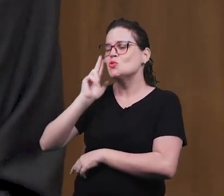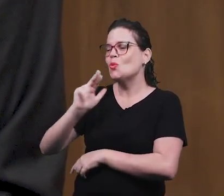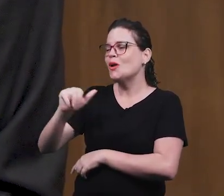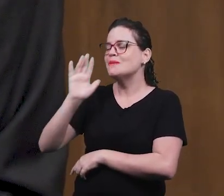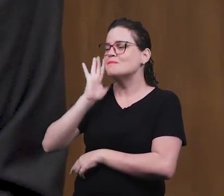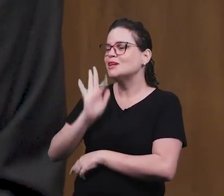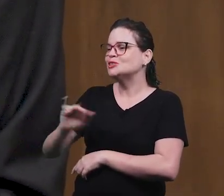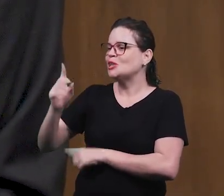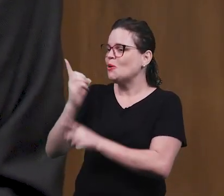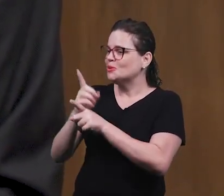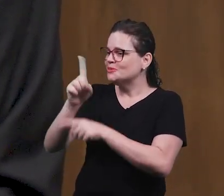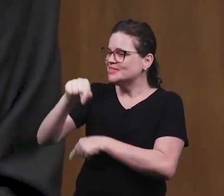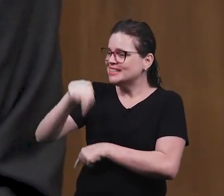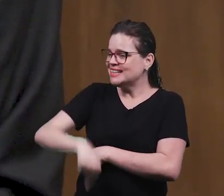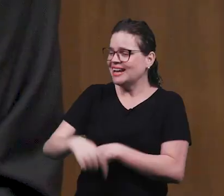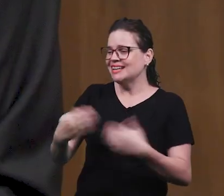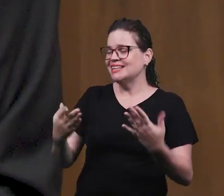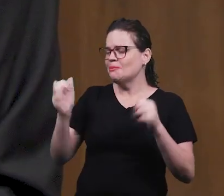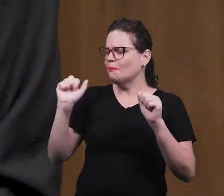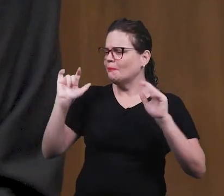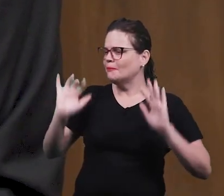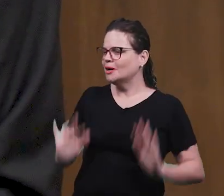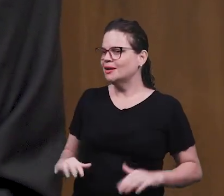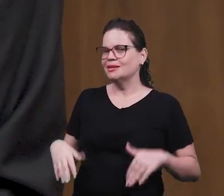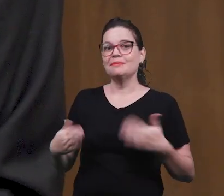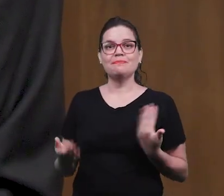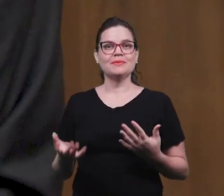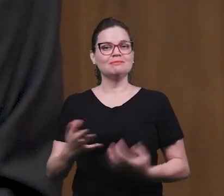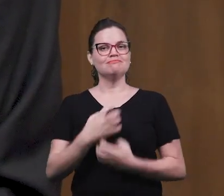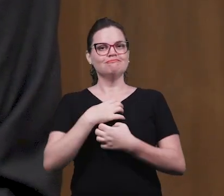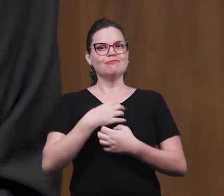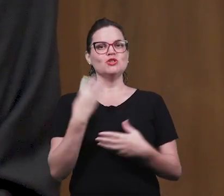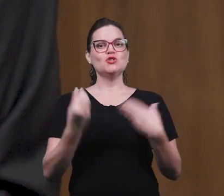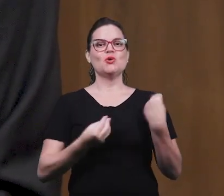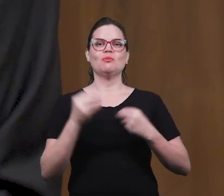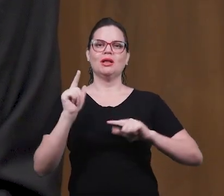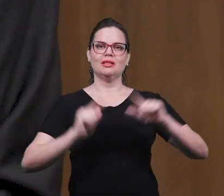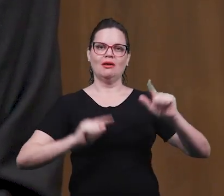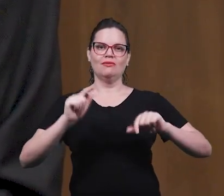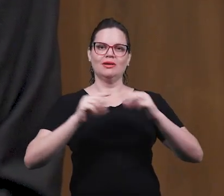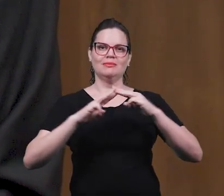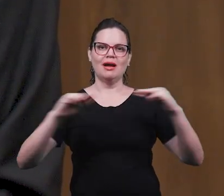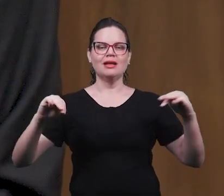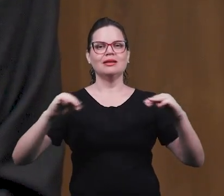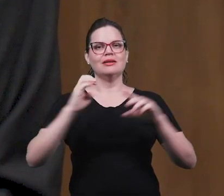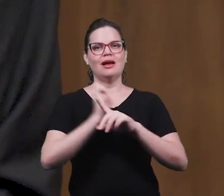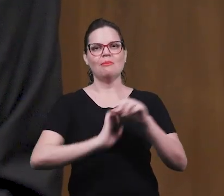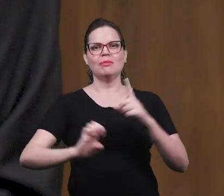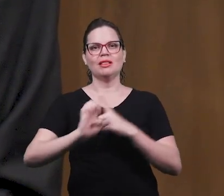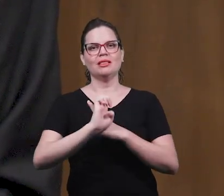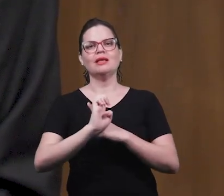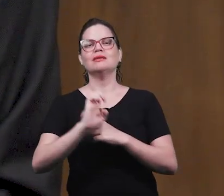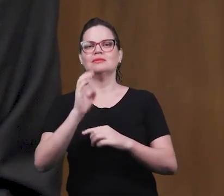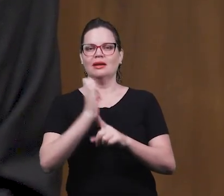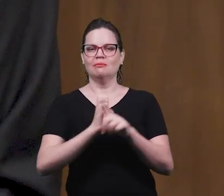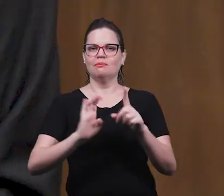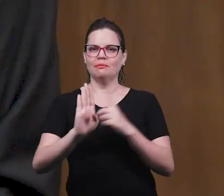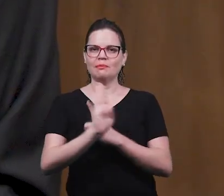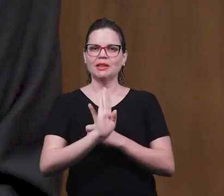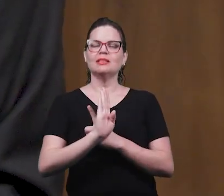pensava em encontrar vocês, que bênção e tal. Então, a gente vê assim o alcance, né, que a obra